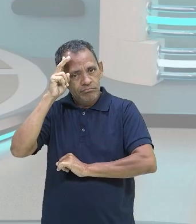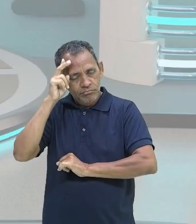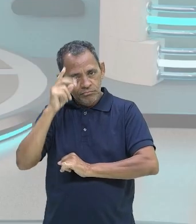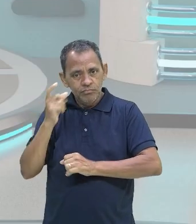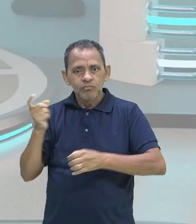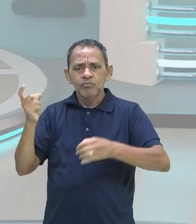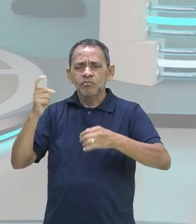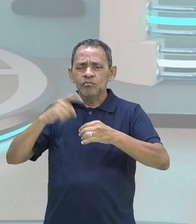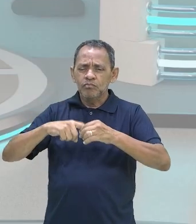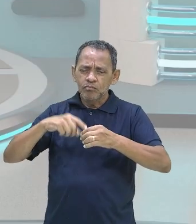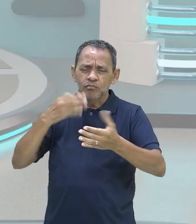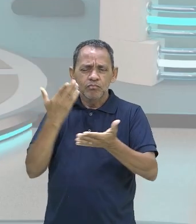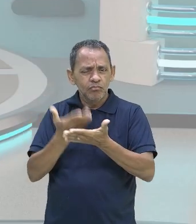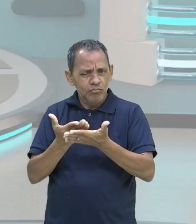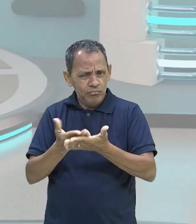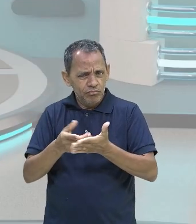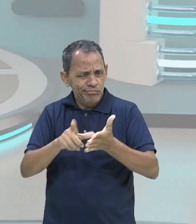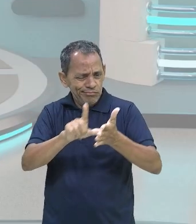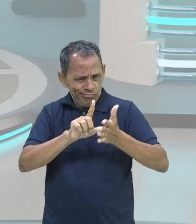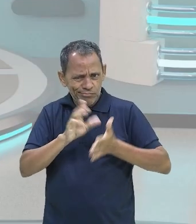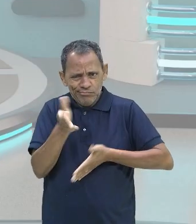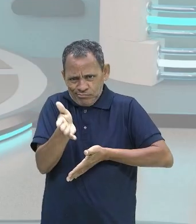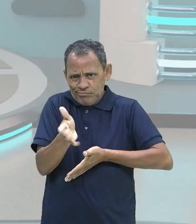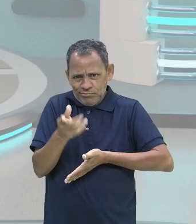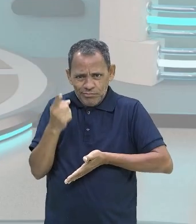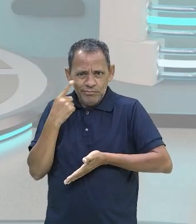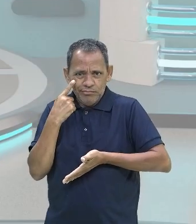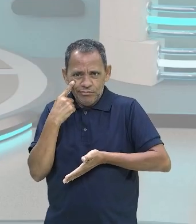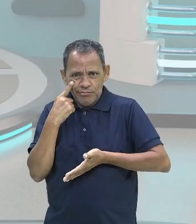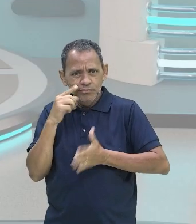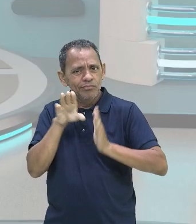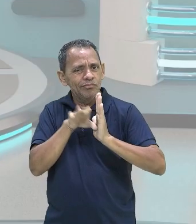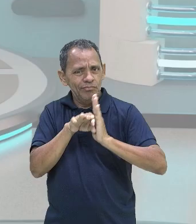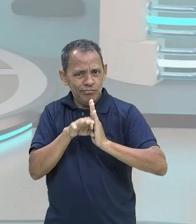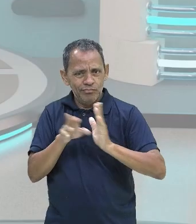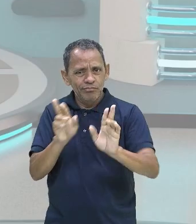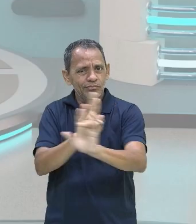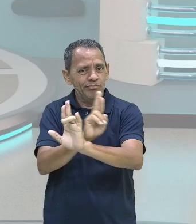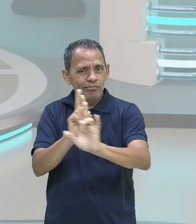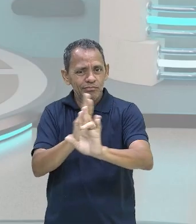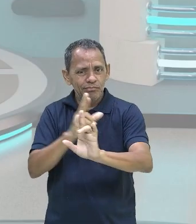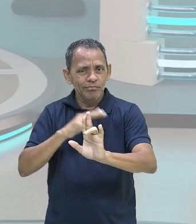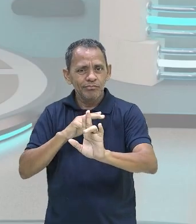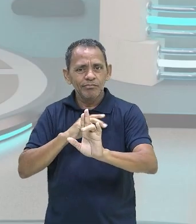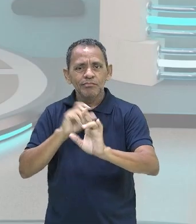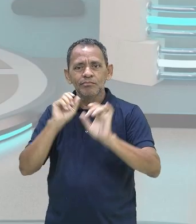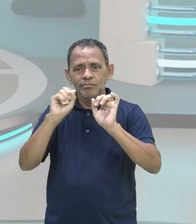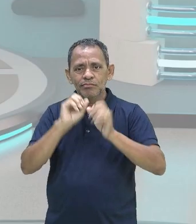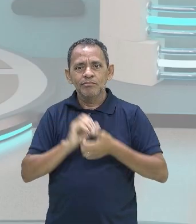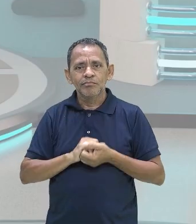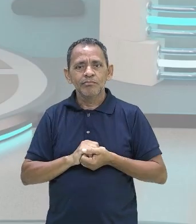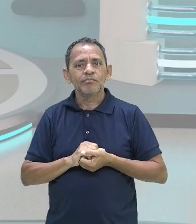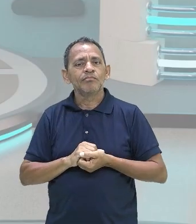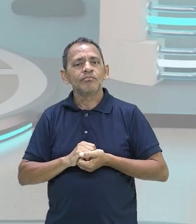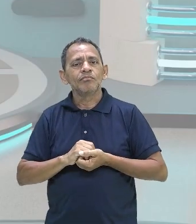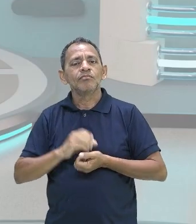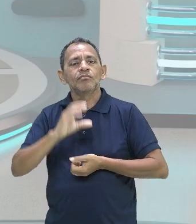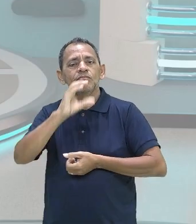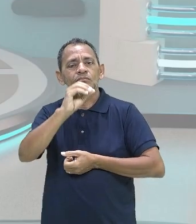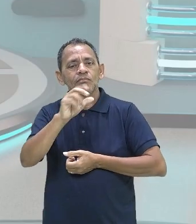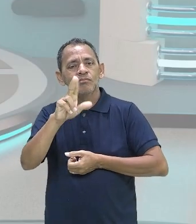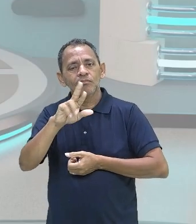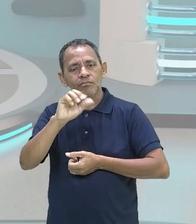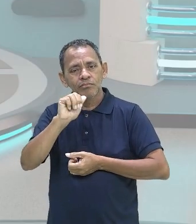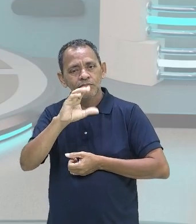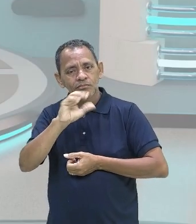nossos estudos e rever conceitos relacionados à questão da oração. Mas